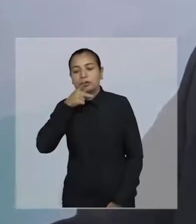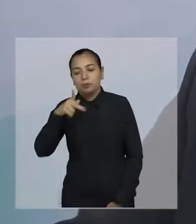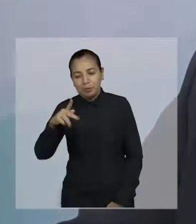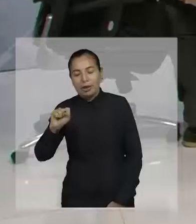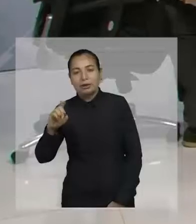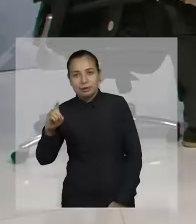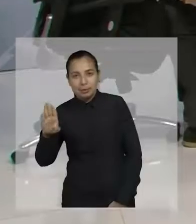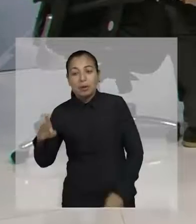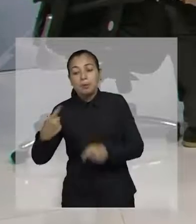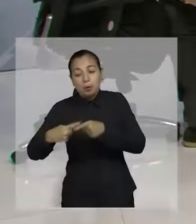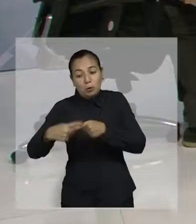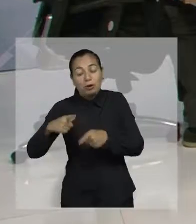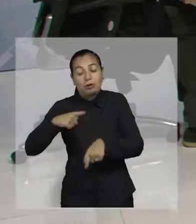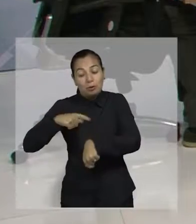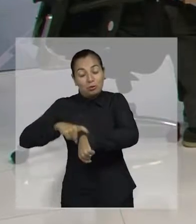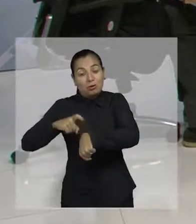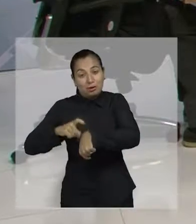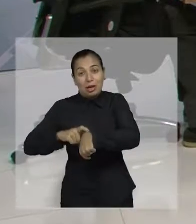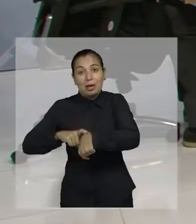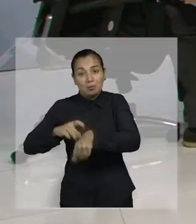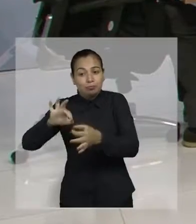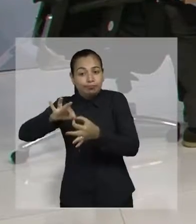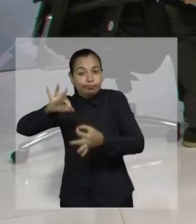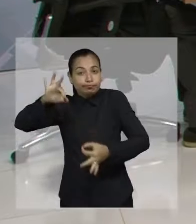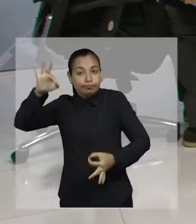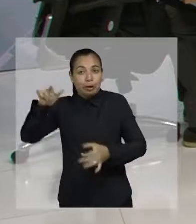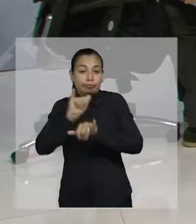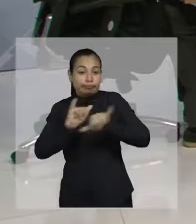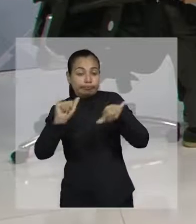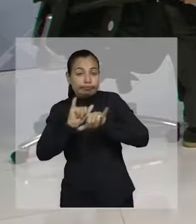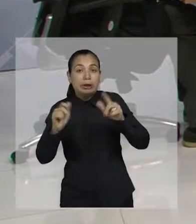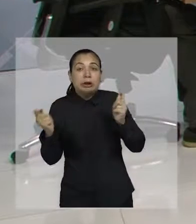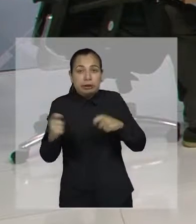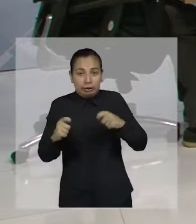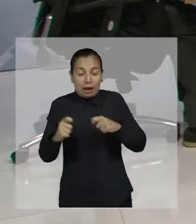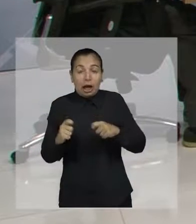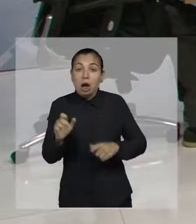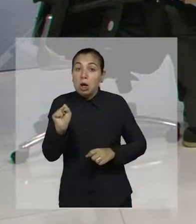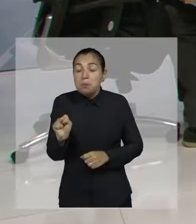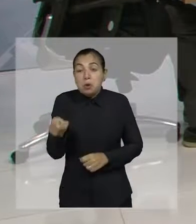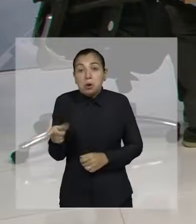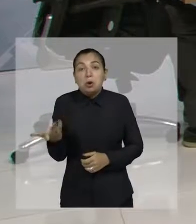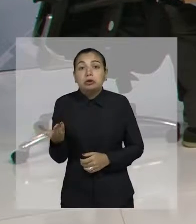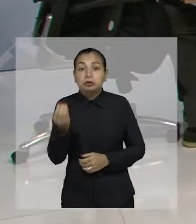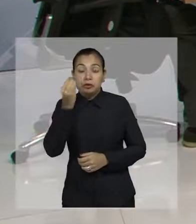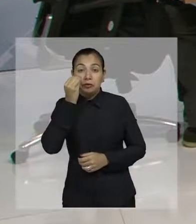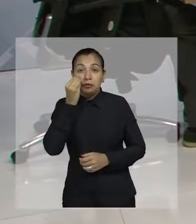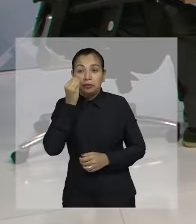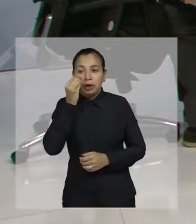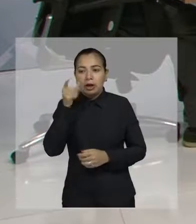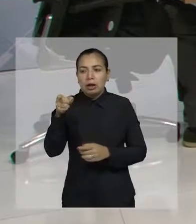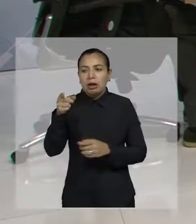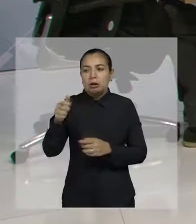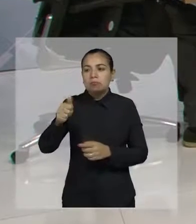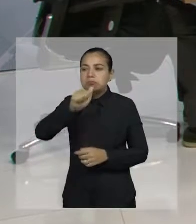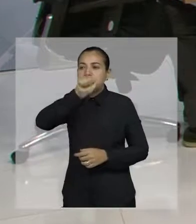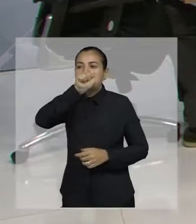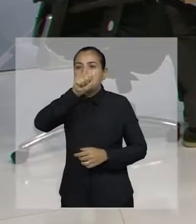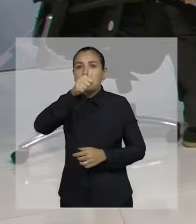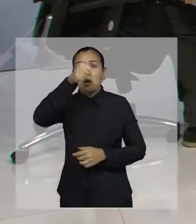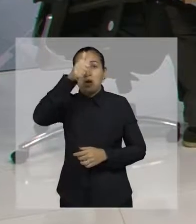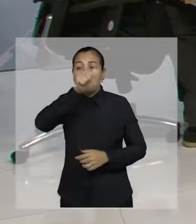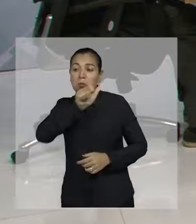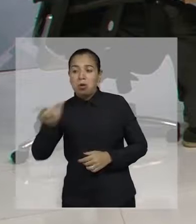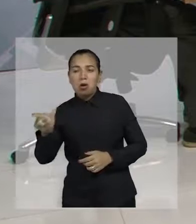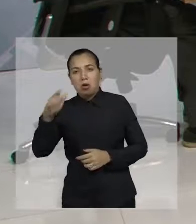tem um tempo de televisão muito grande. Pode ser que ele não decole suficientemente para ultrapassar o Bolsonaro, mas eu acho